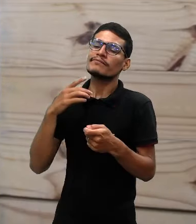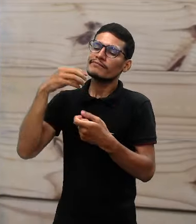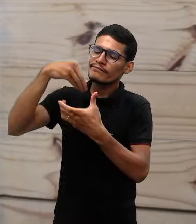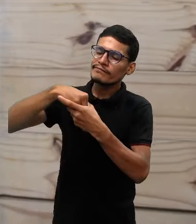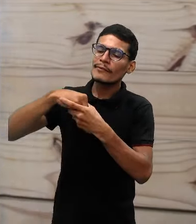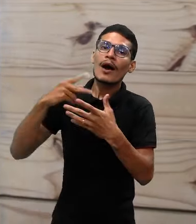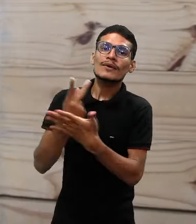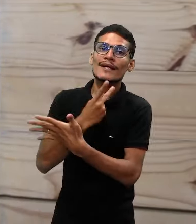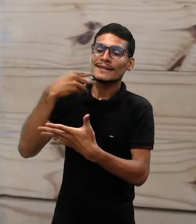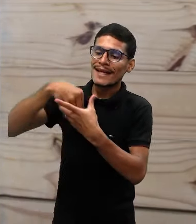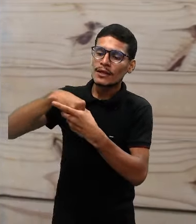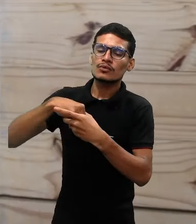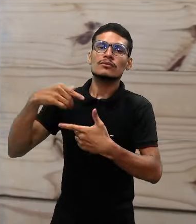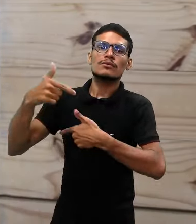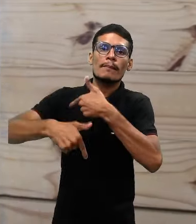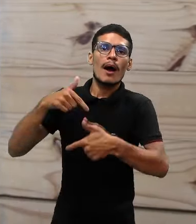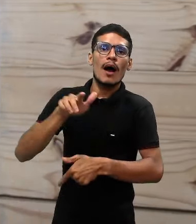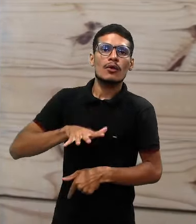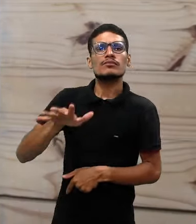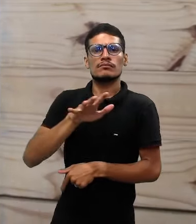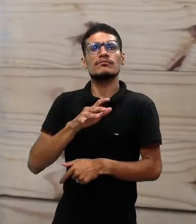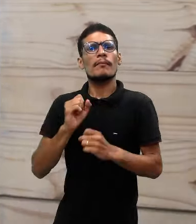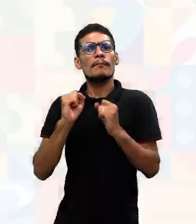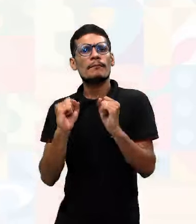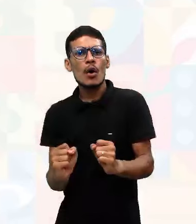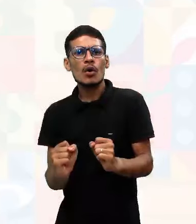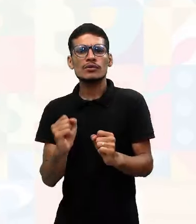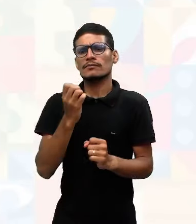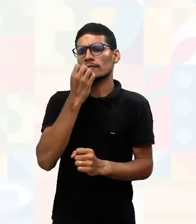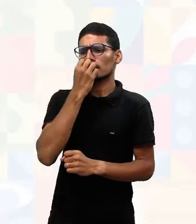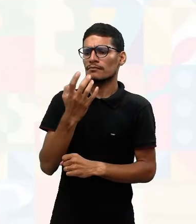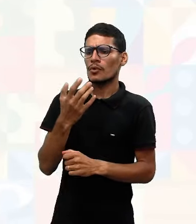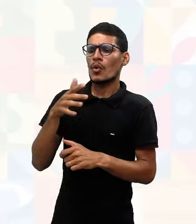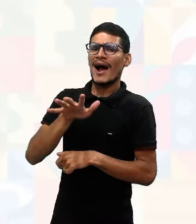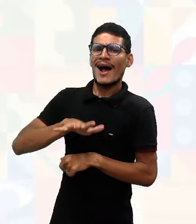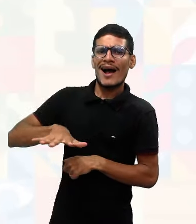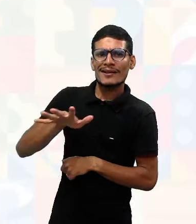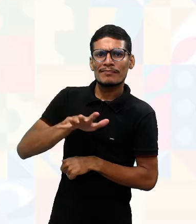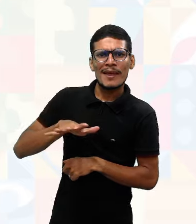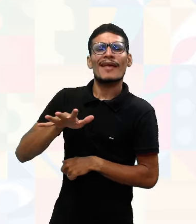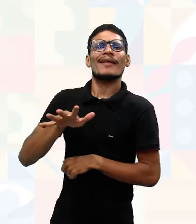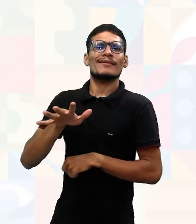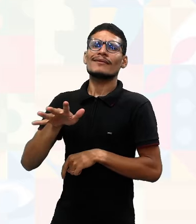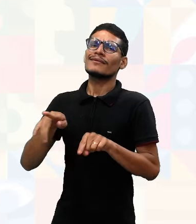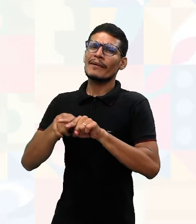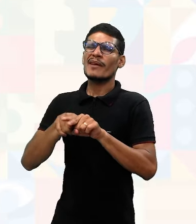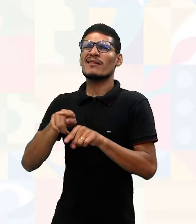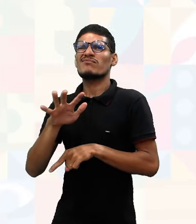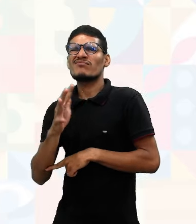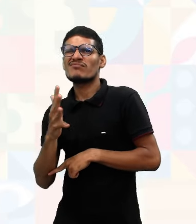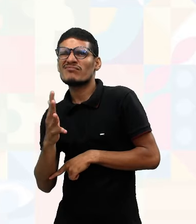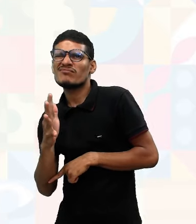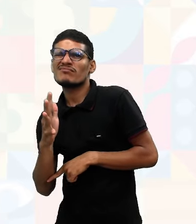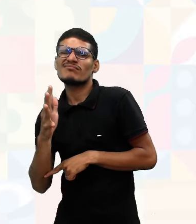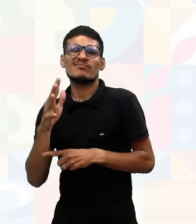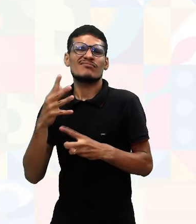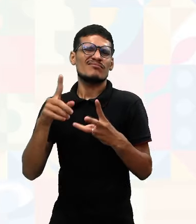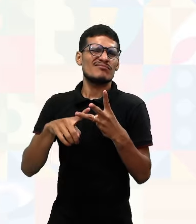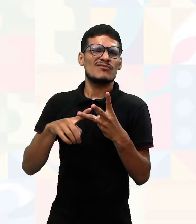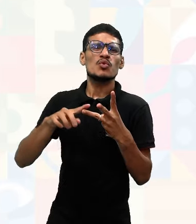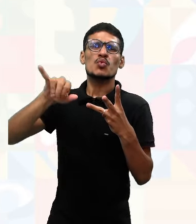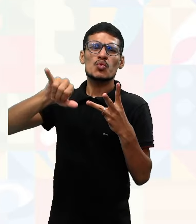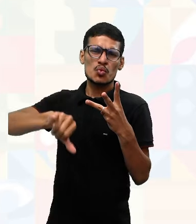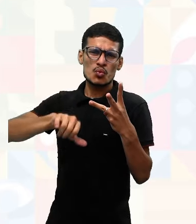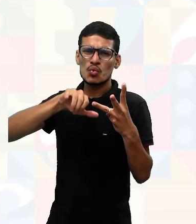trabalho ele pode ser um bom ambiente, um ambiente médio ou um ambiente ruim. E quem faz o clima organizacional são as